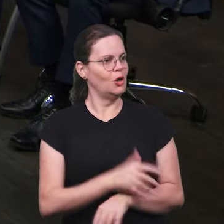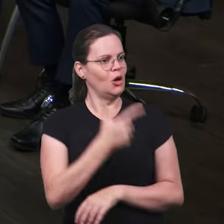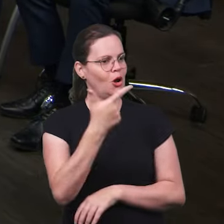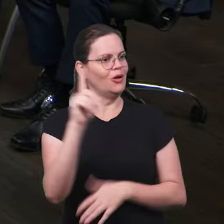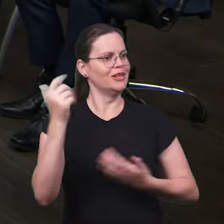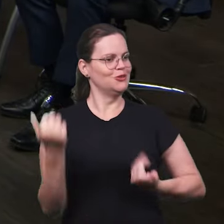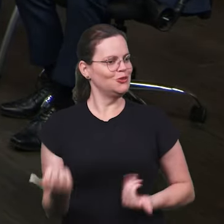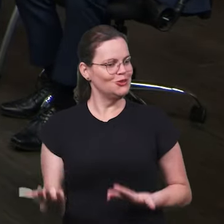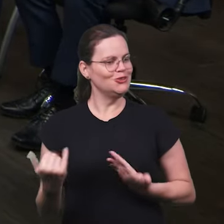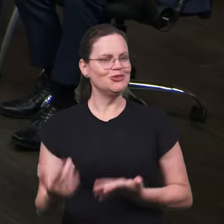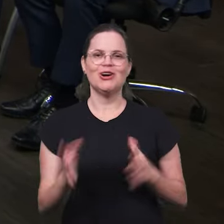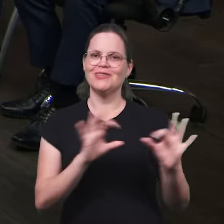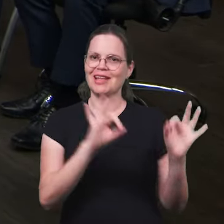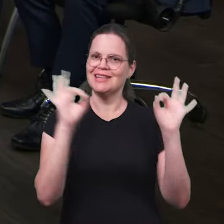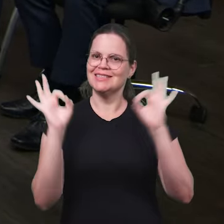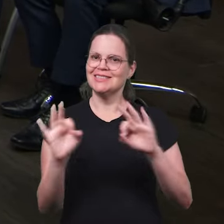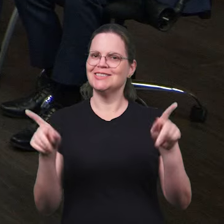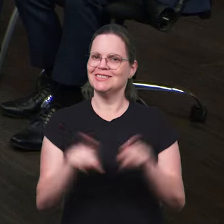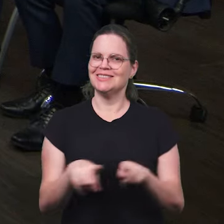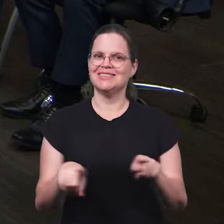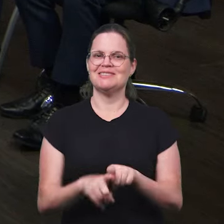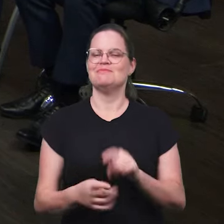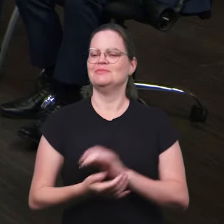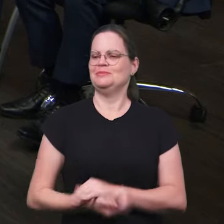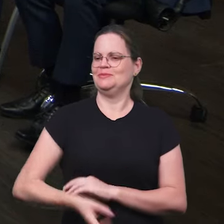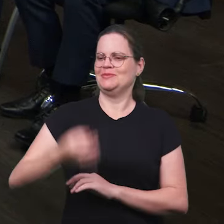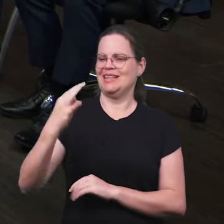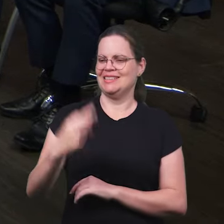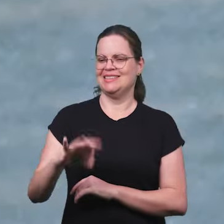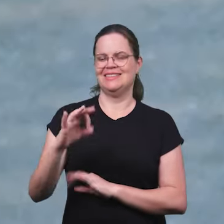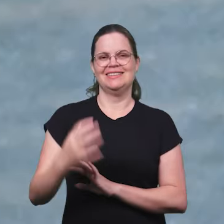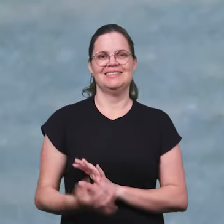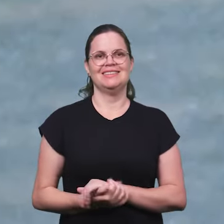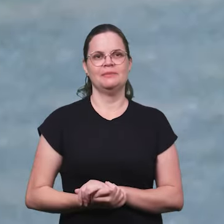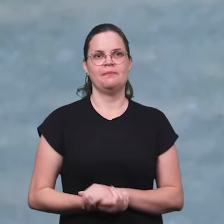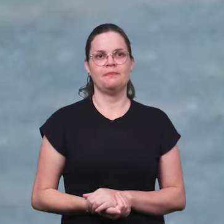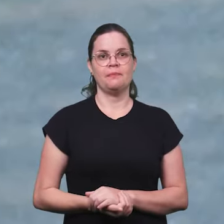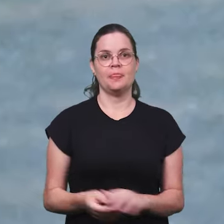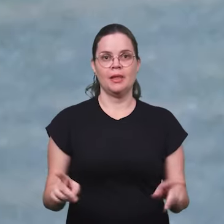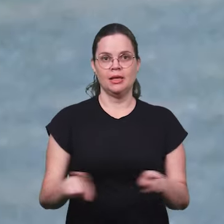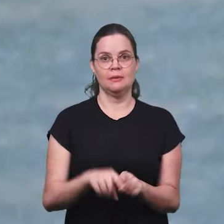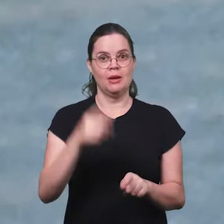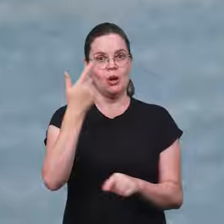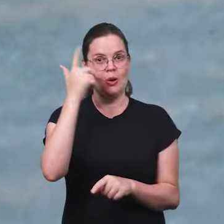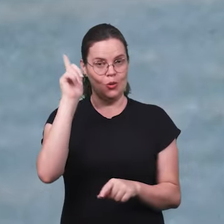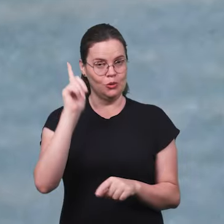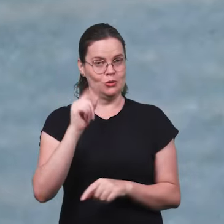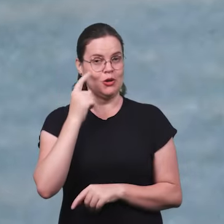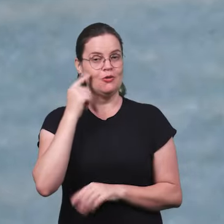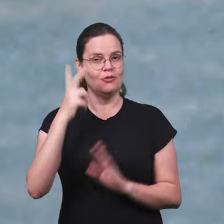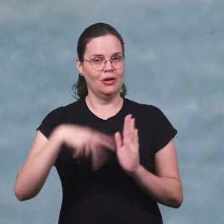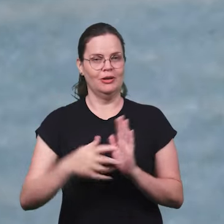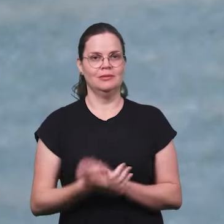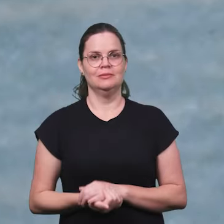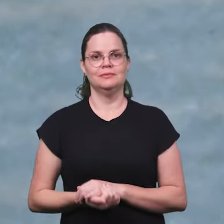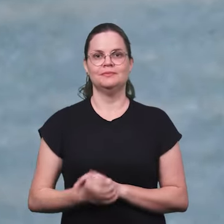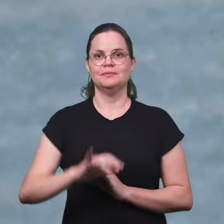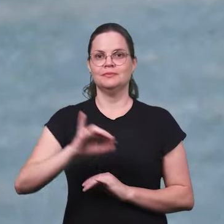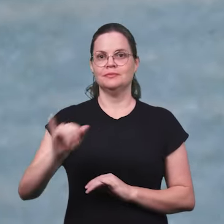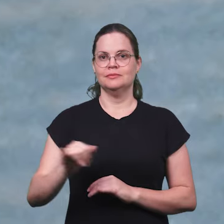de audiência. Exatamente. Nossa mãe. E agora eu vou ler um outro aqui. A Juliana